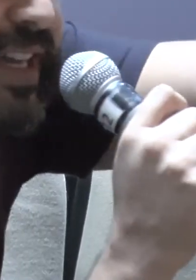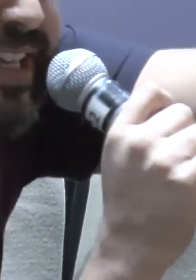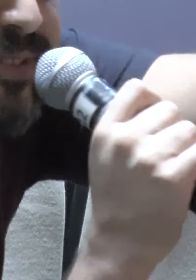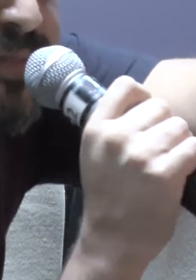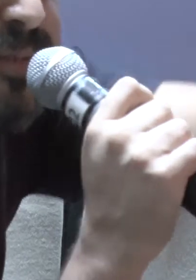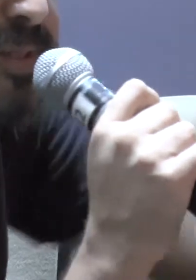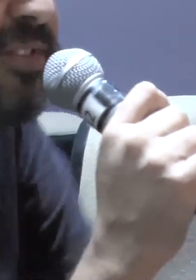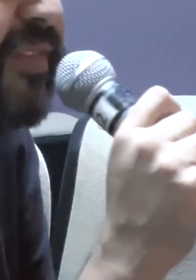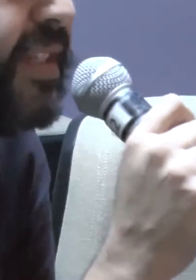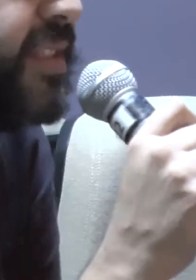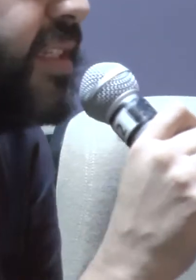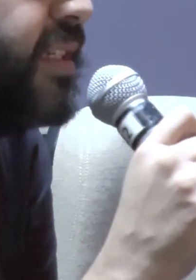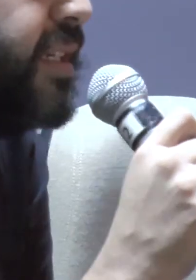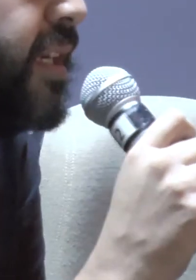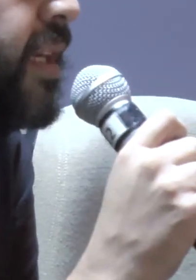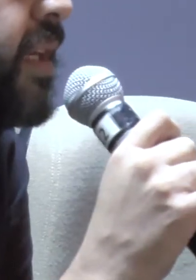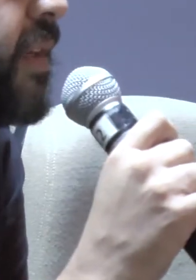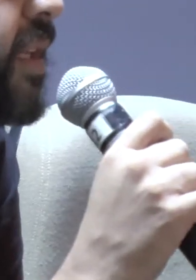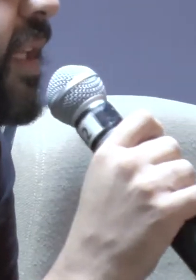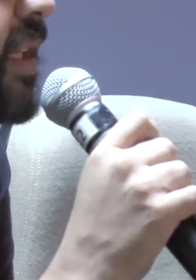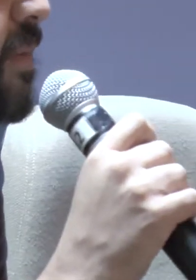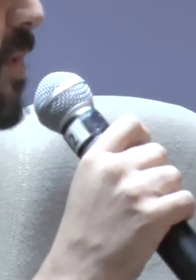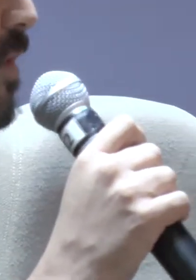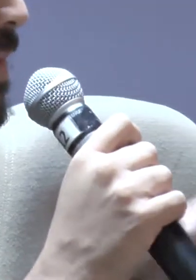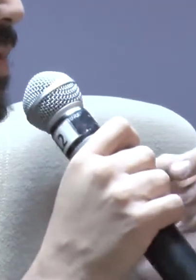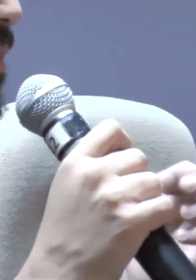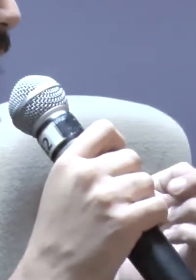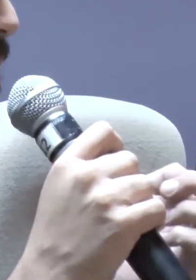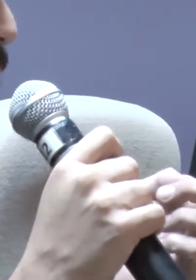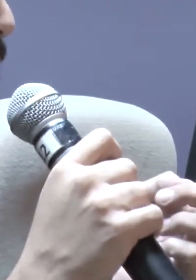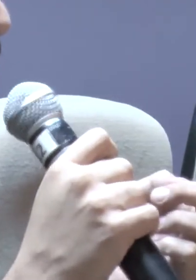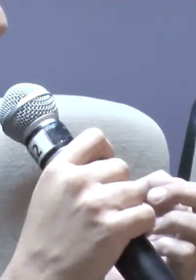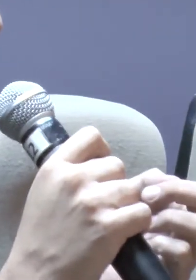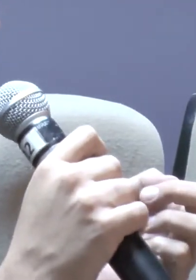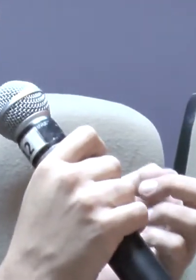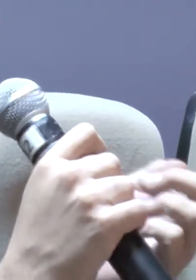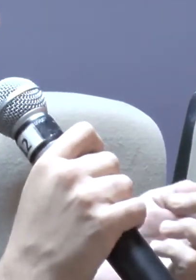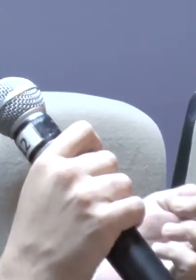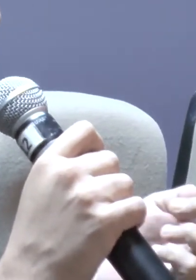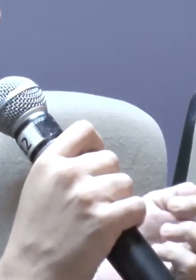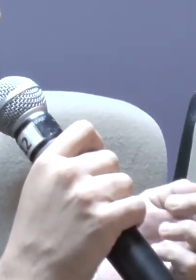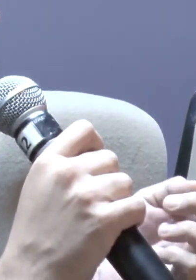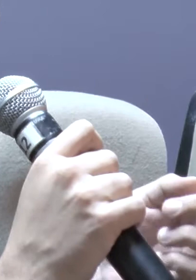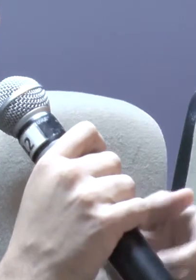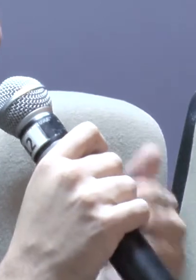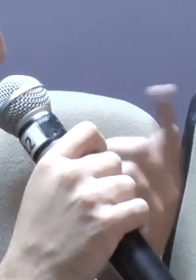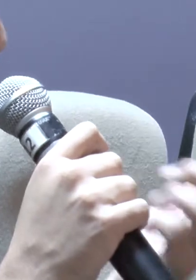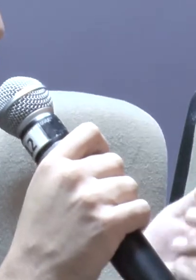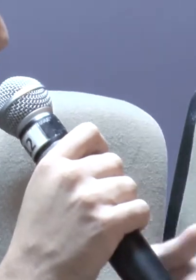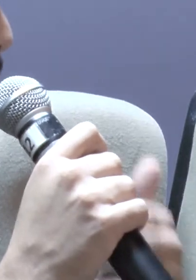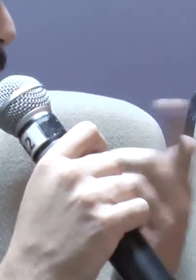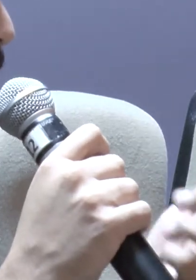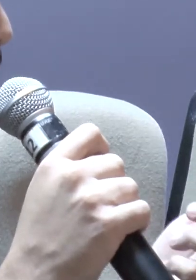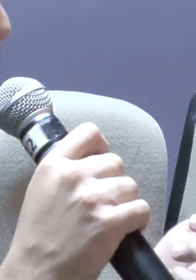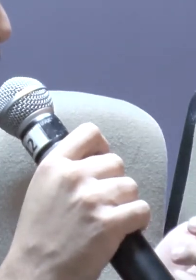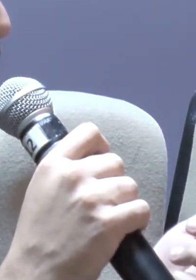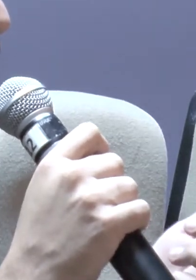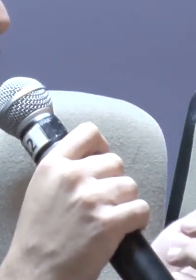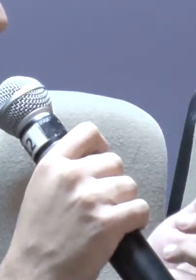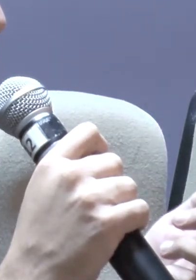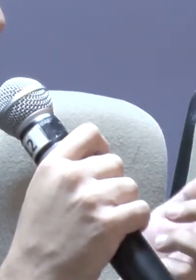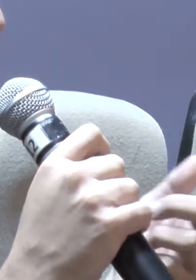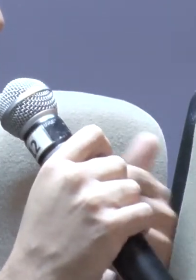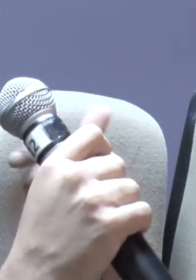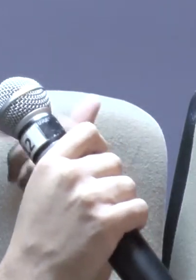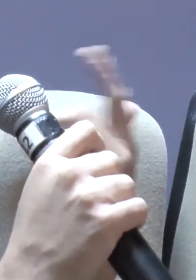amigo do Ricardo, Afonso, de vários aqui. Queria, você começou a falar um pouco da questão internacional, da reserva de carbono, etc. e